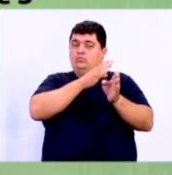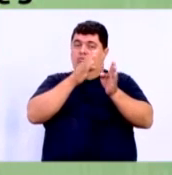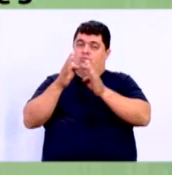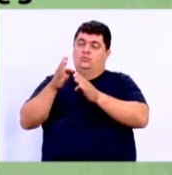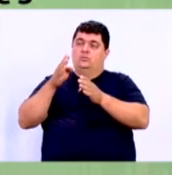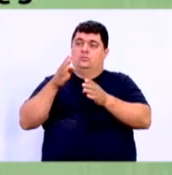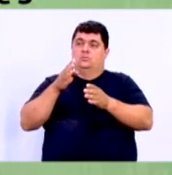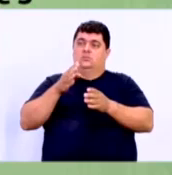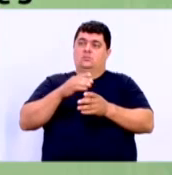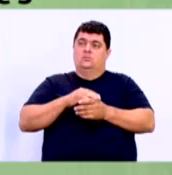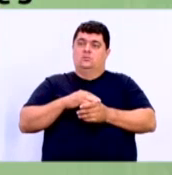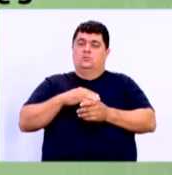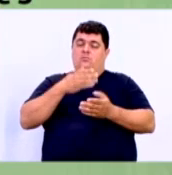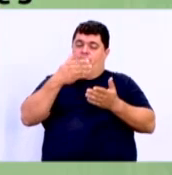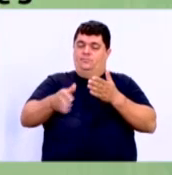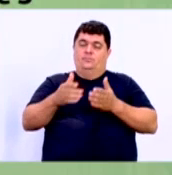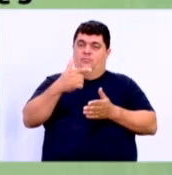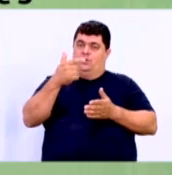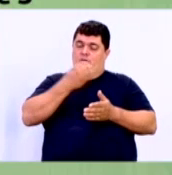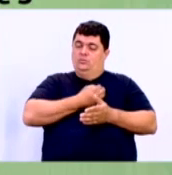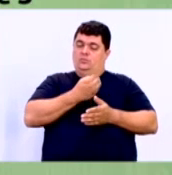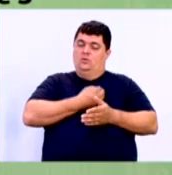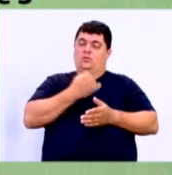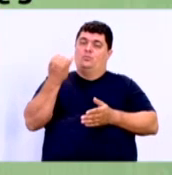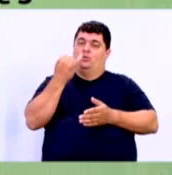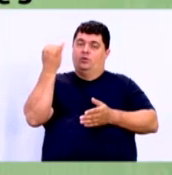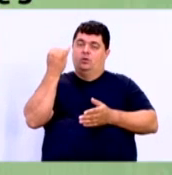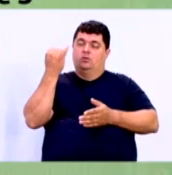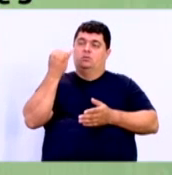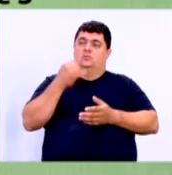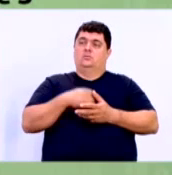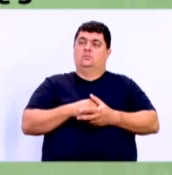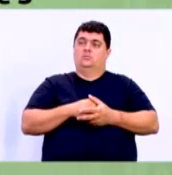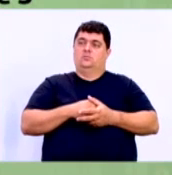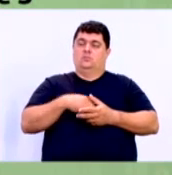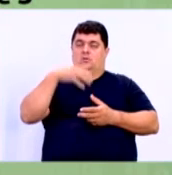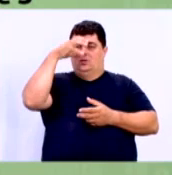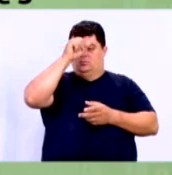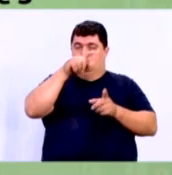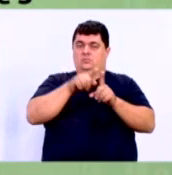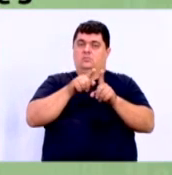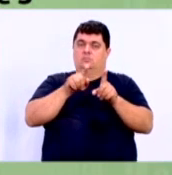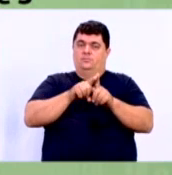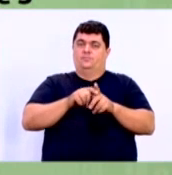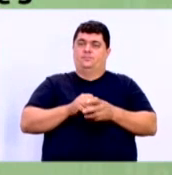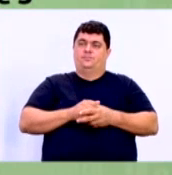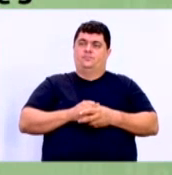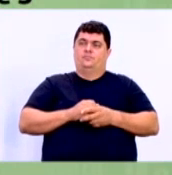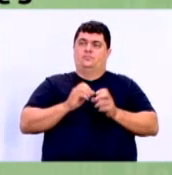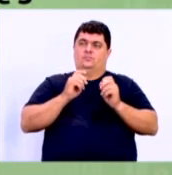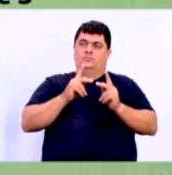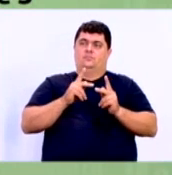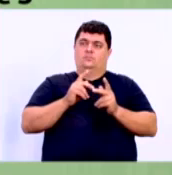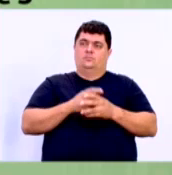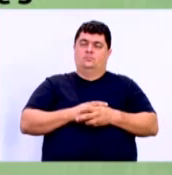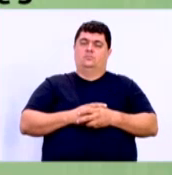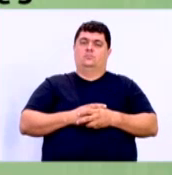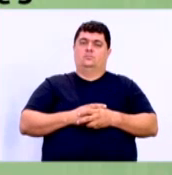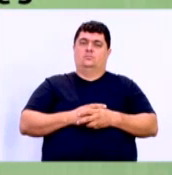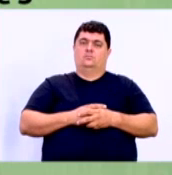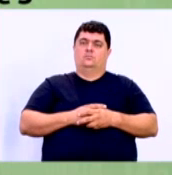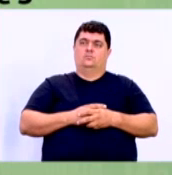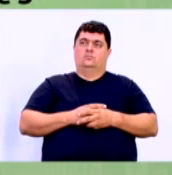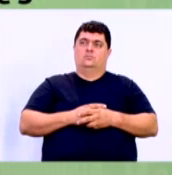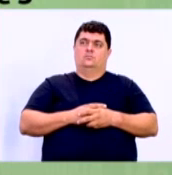duração. Não vamos perder essas notas. São notas e aprendizagem. Ok, pessoal? Vamos